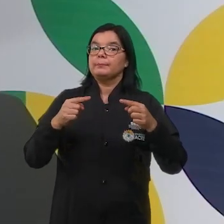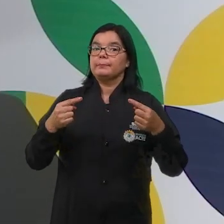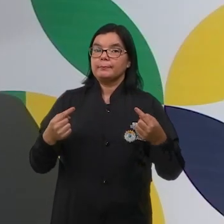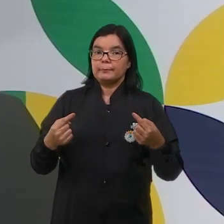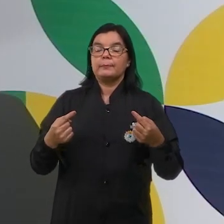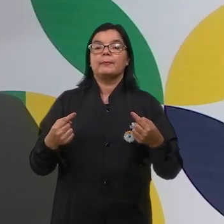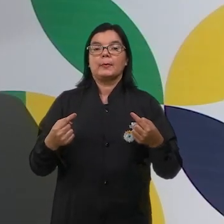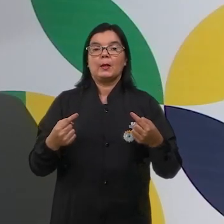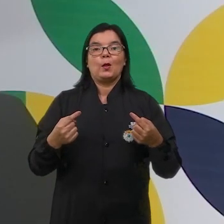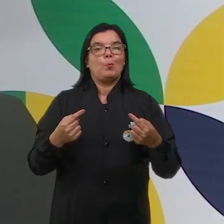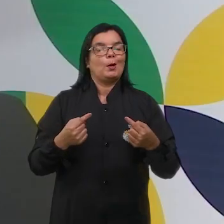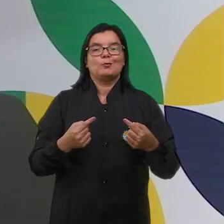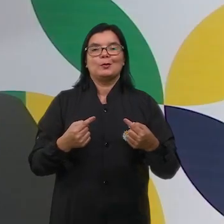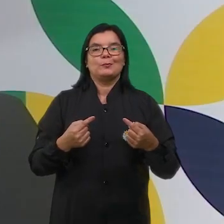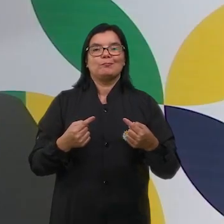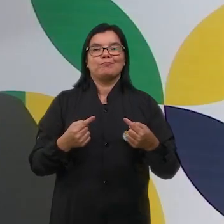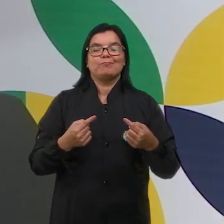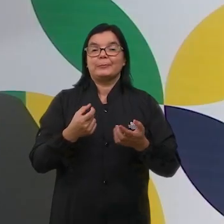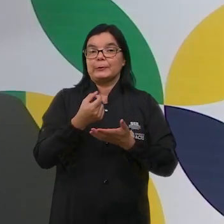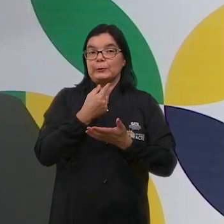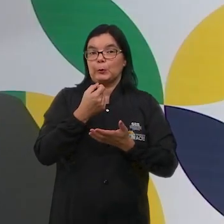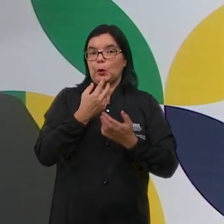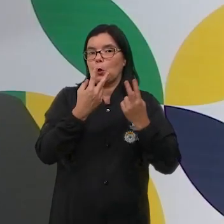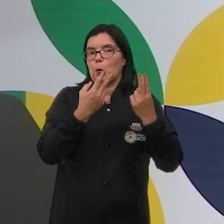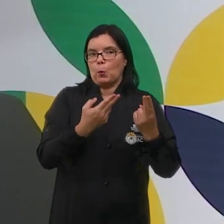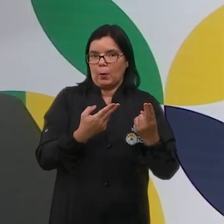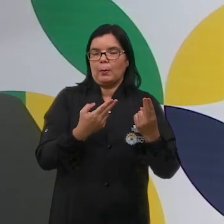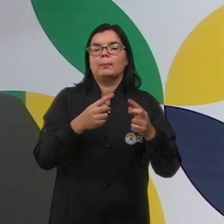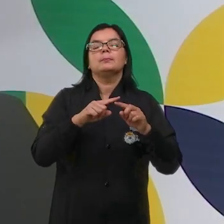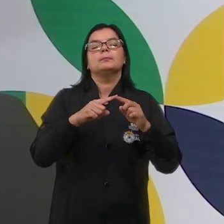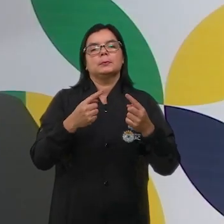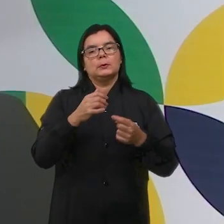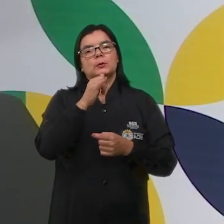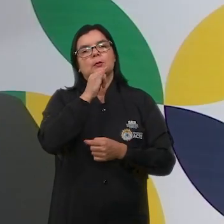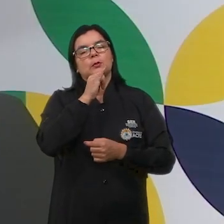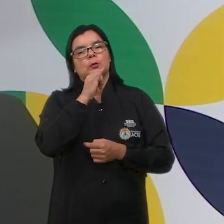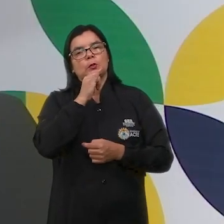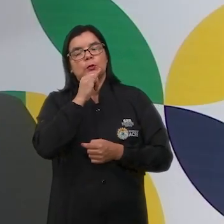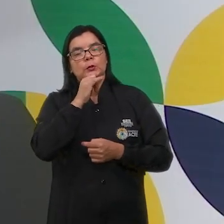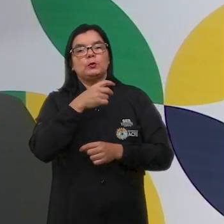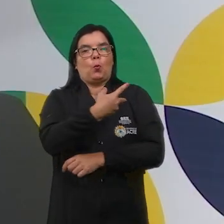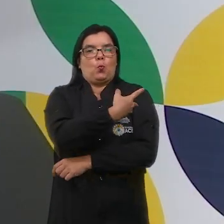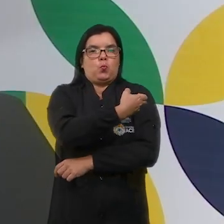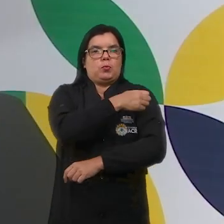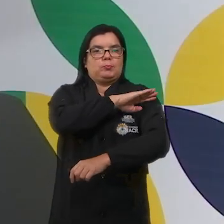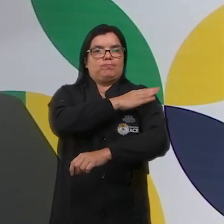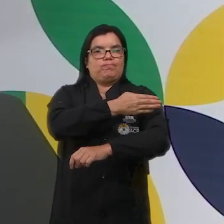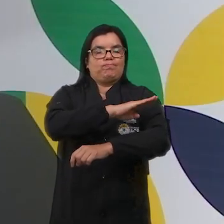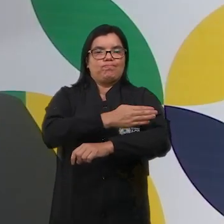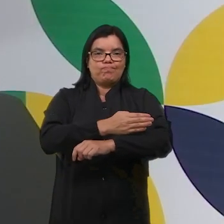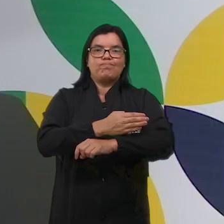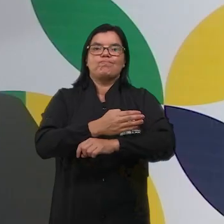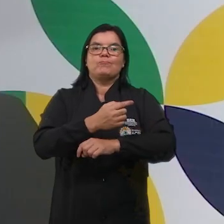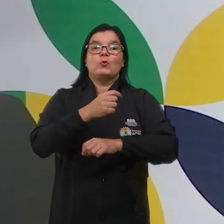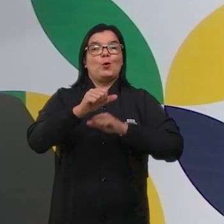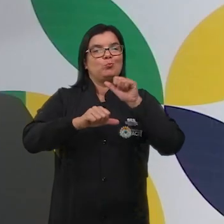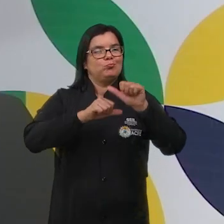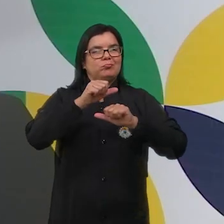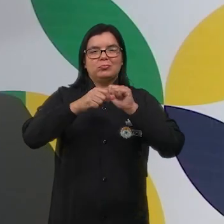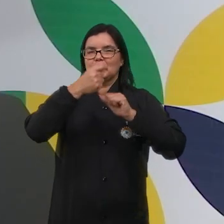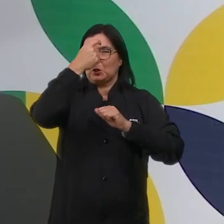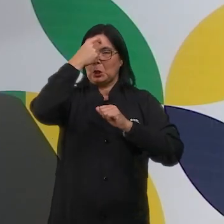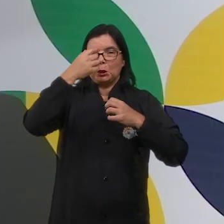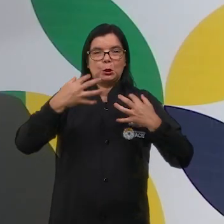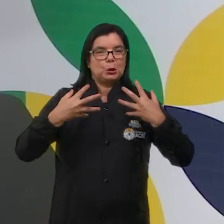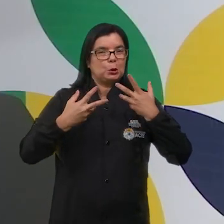o efeito não vai ser tão fármaco quanto um remédio. E aí, por exemplo, temos os anabolizantes, que eles vão mexer no seu metabolismo, nos seus